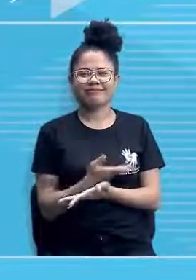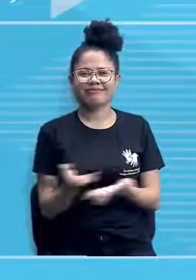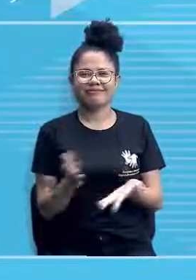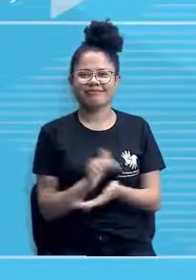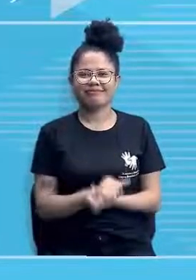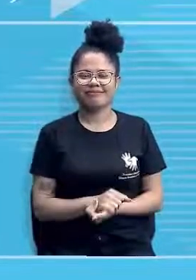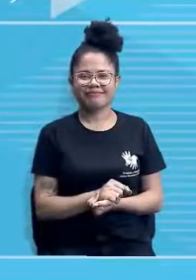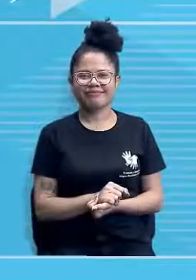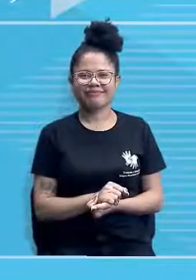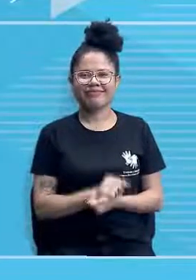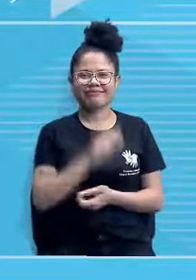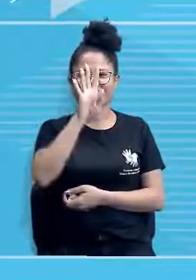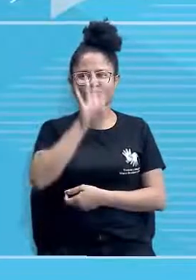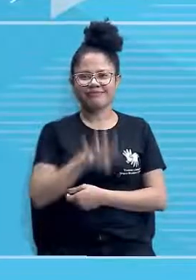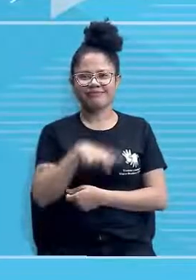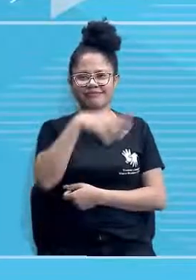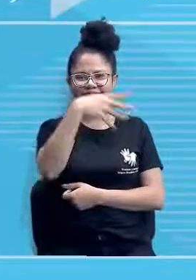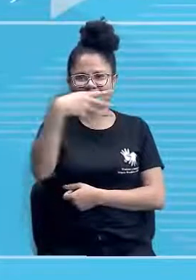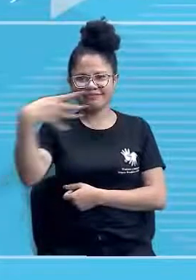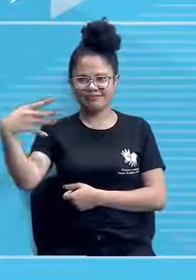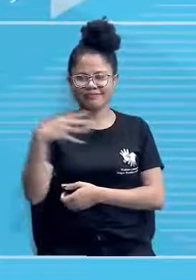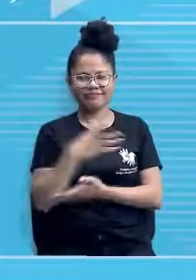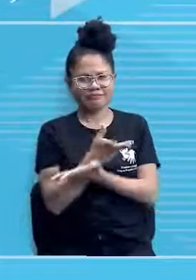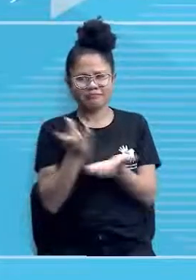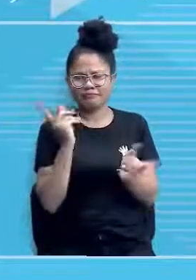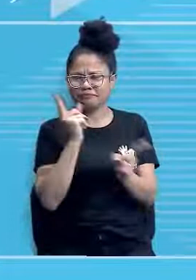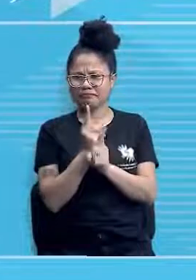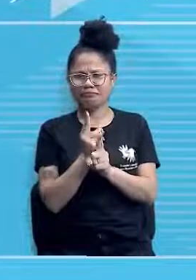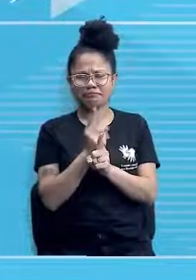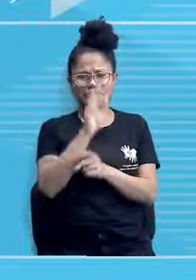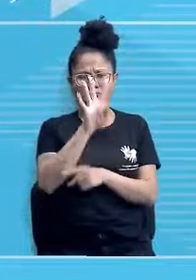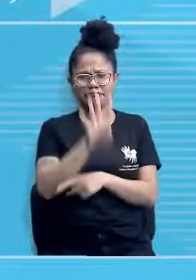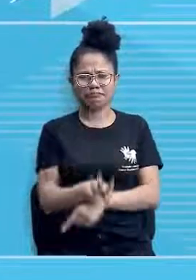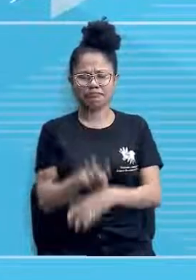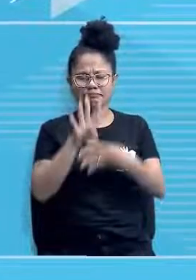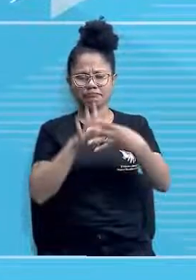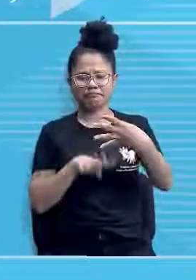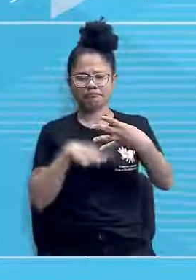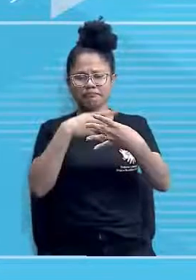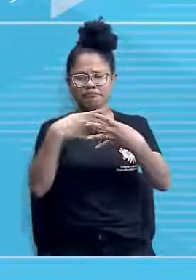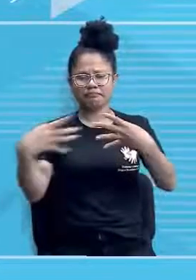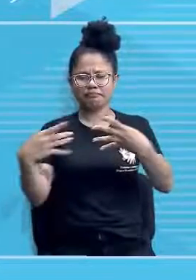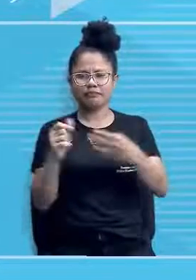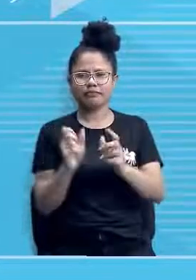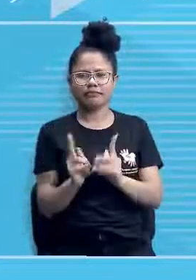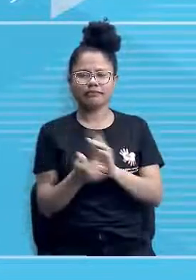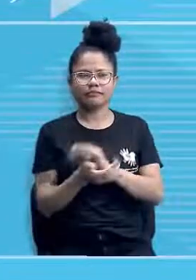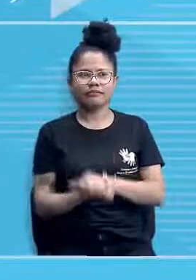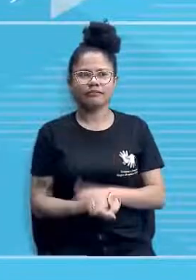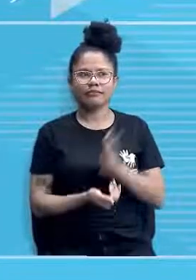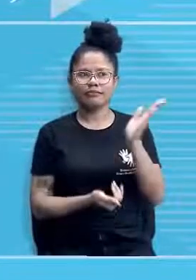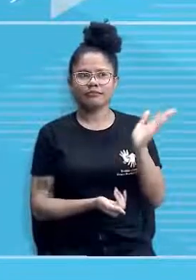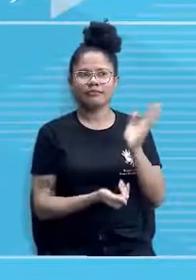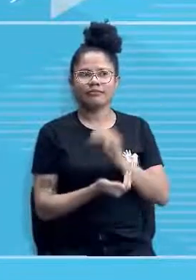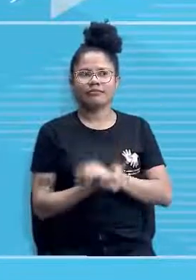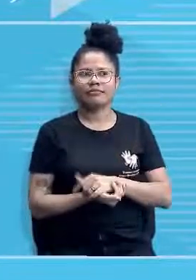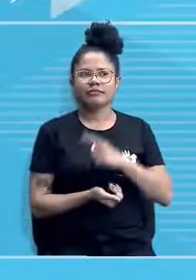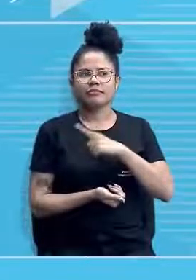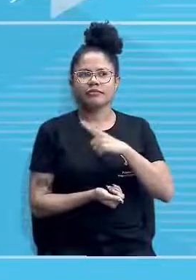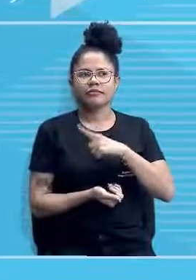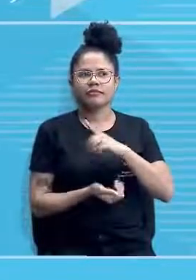umas tabelas que vocês não vão encontrar nos Livros mas vamos facilitar muito tá Então essas são as propriedades